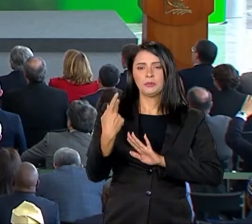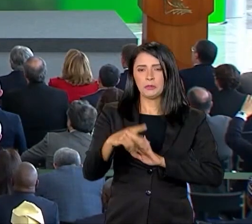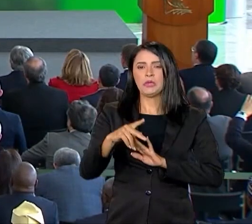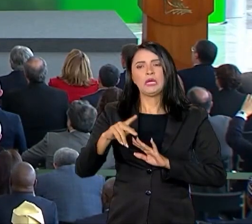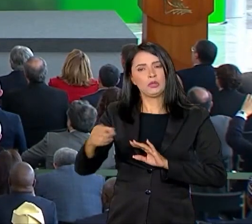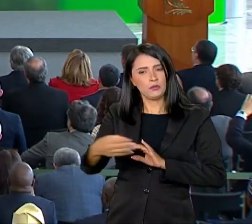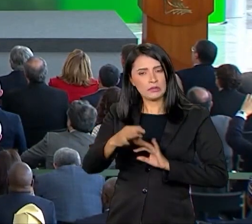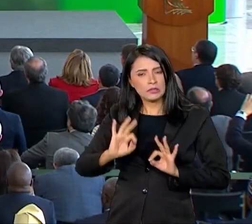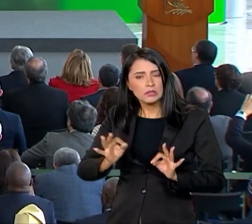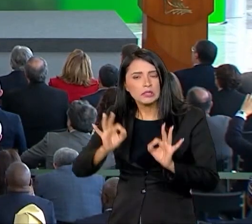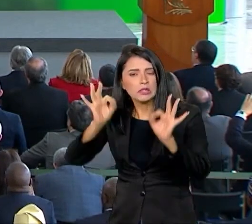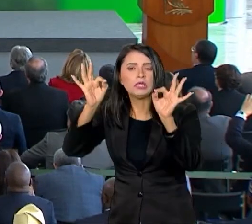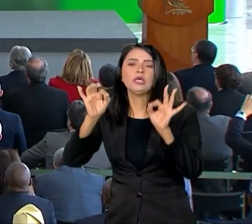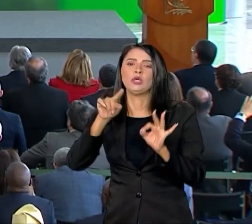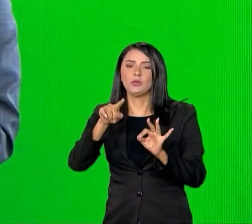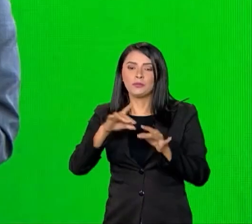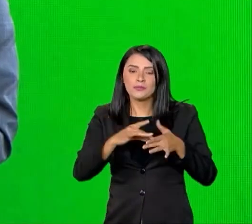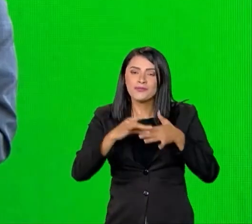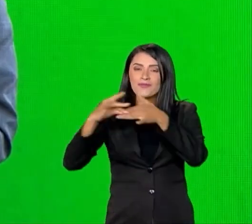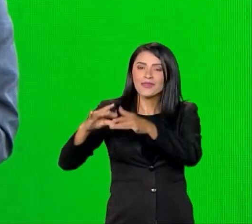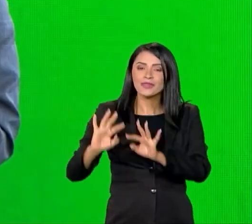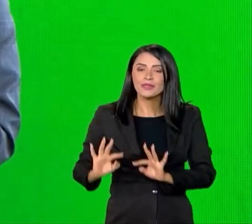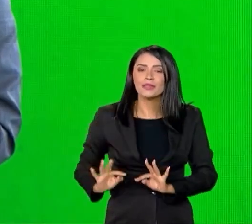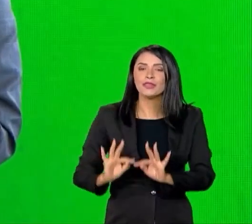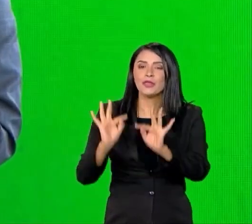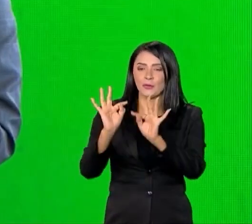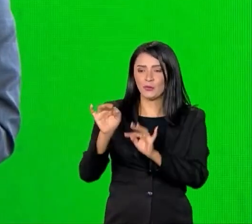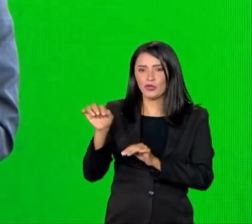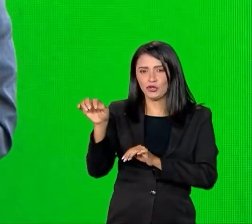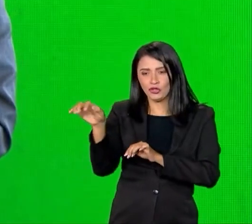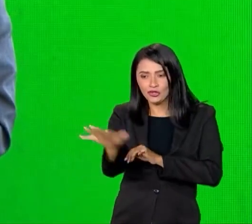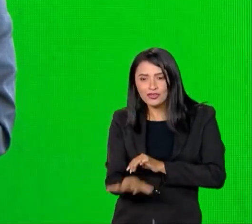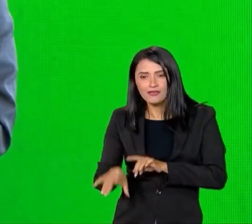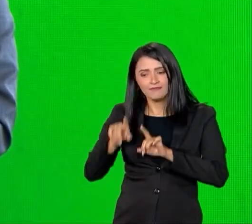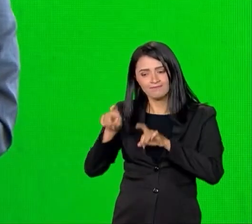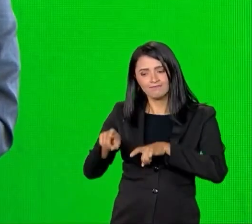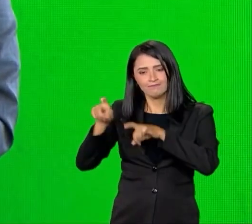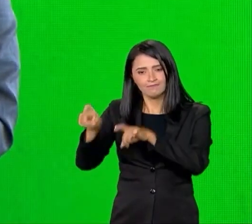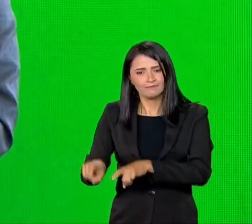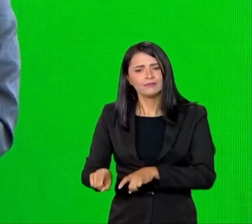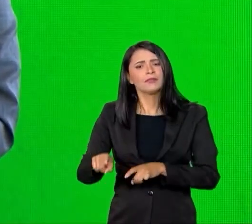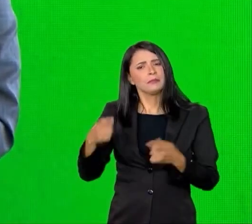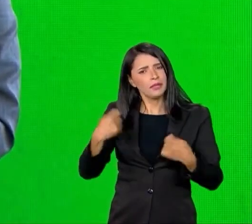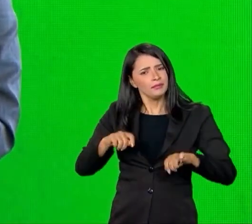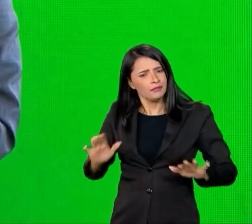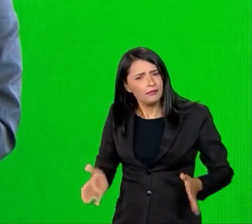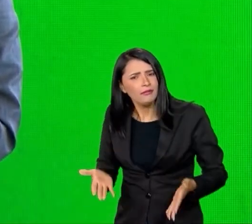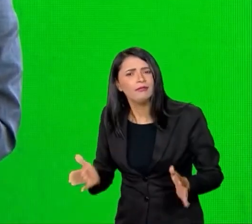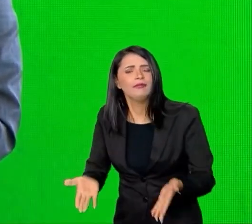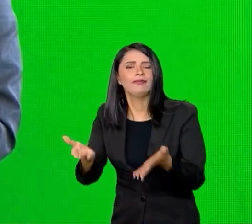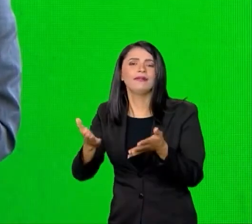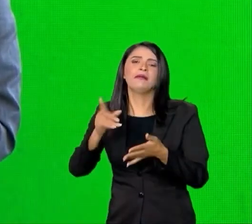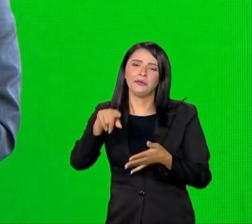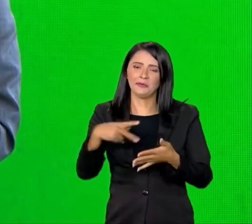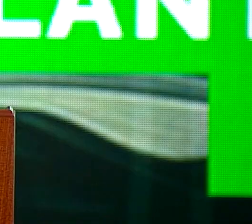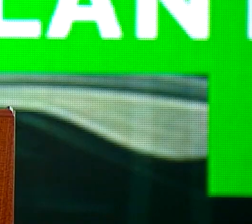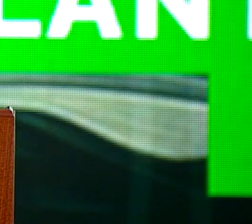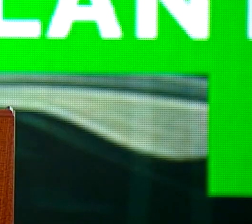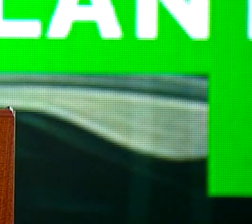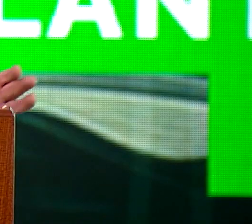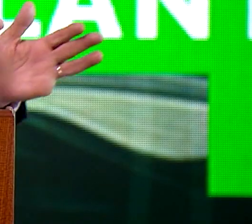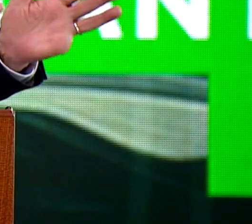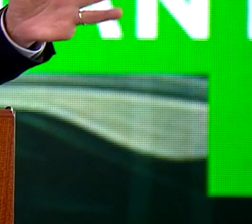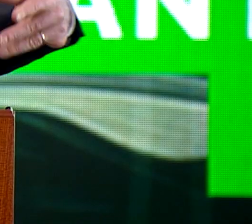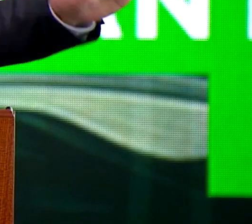médios e grandes Produtores Rurais do país um aumento de 10% em relação ao ano passado por